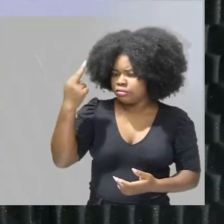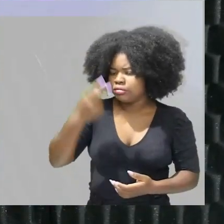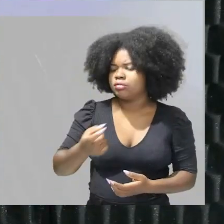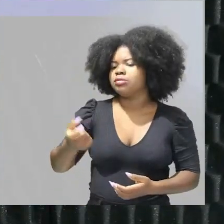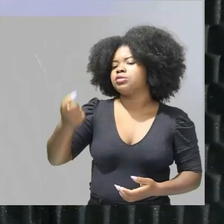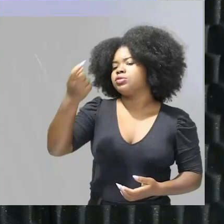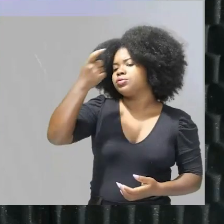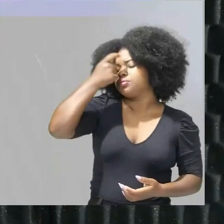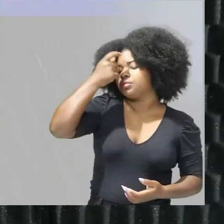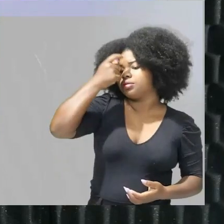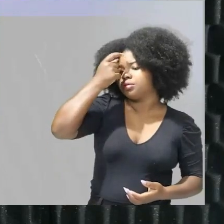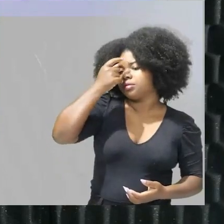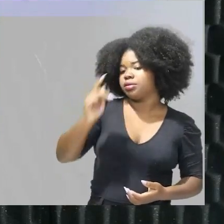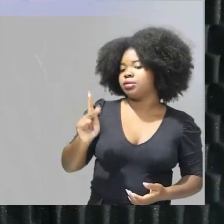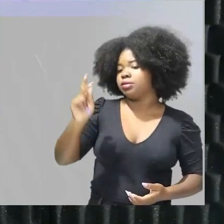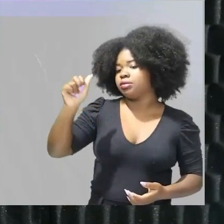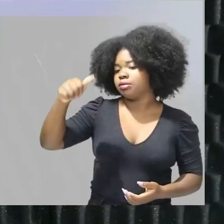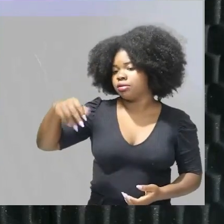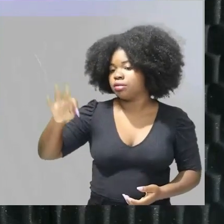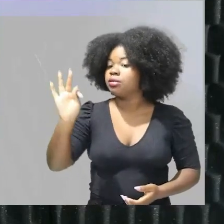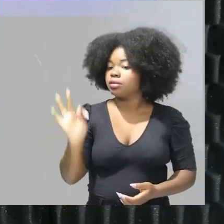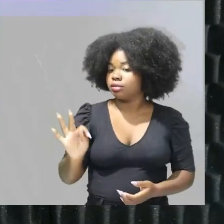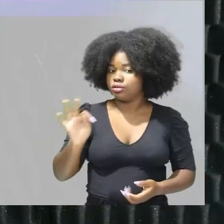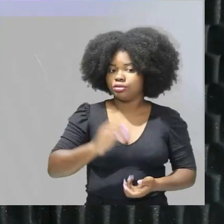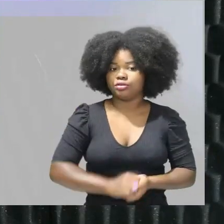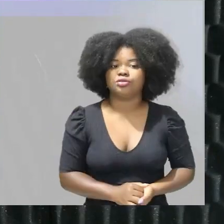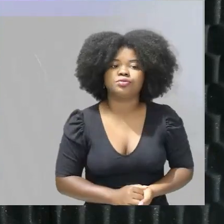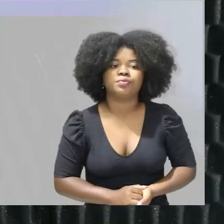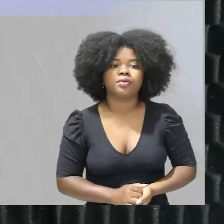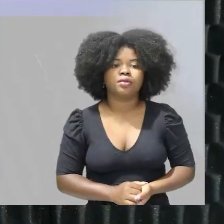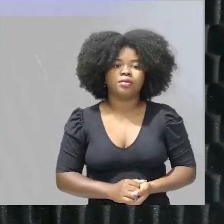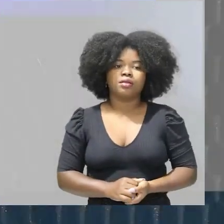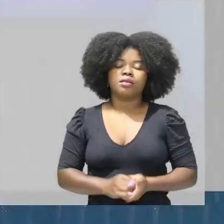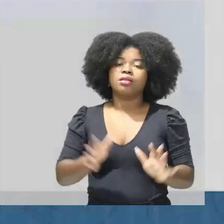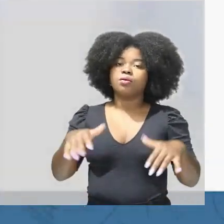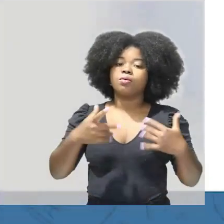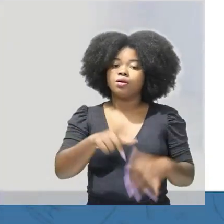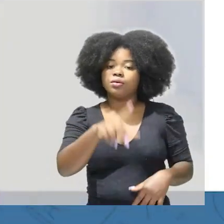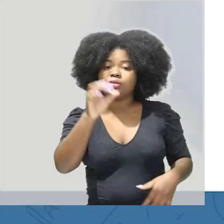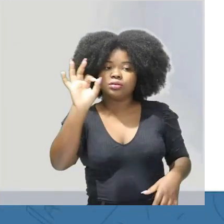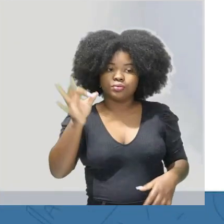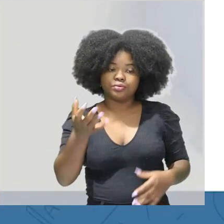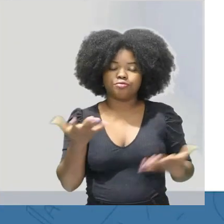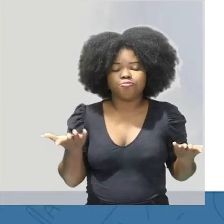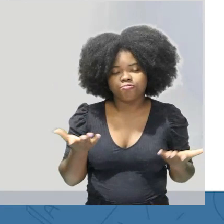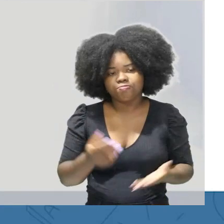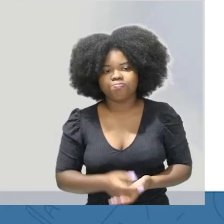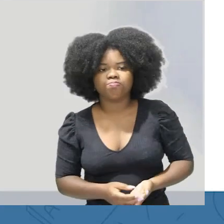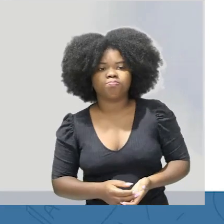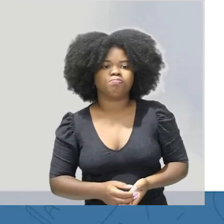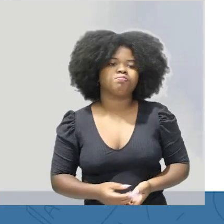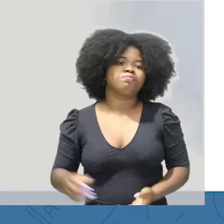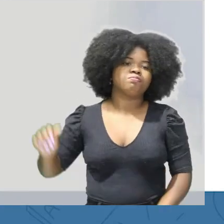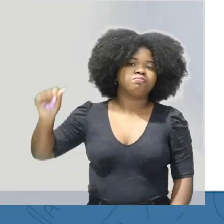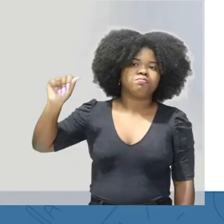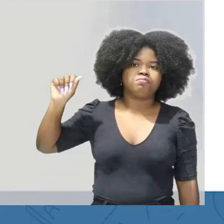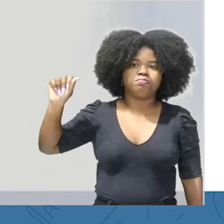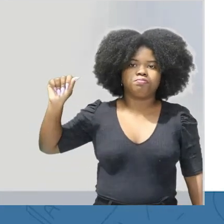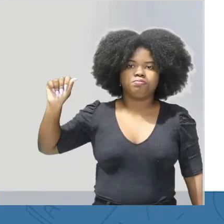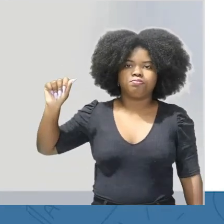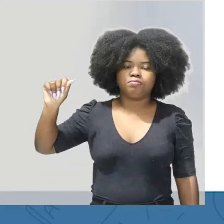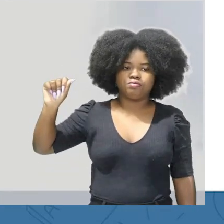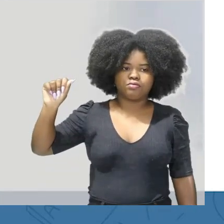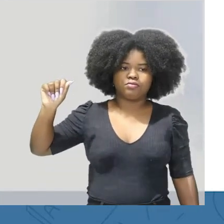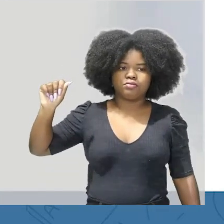pensamento kantiano nosso amigo Emmanuel Kant vamos ver aqui o que que nós podemos aqui assinalar a possibilidade de liberdade